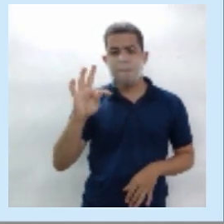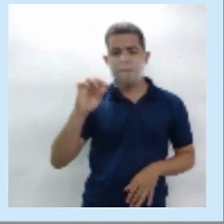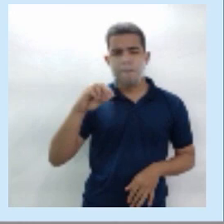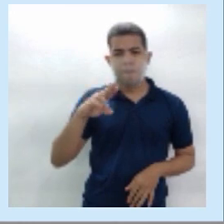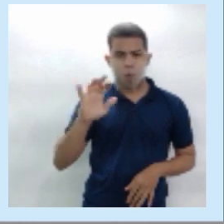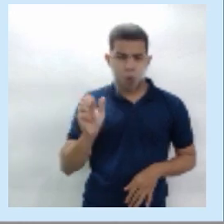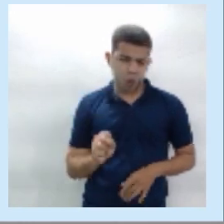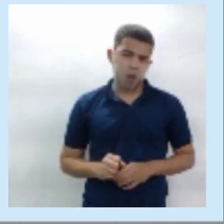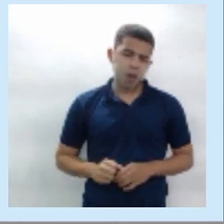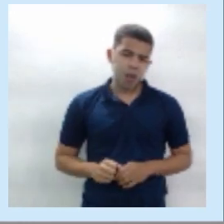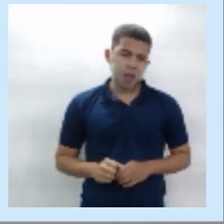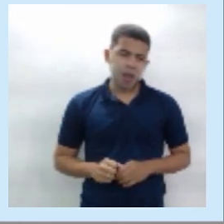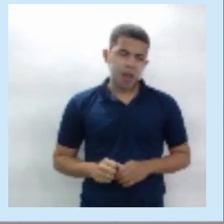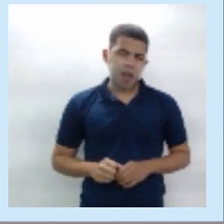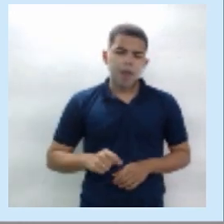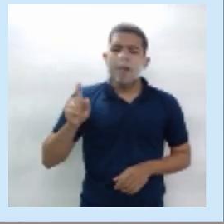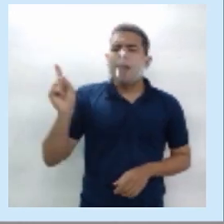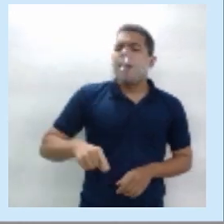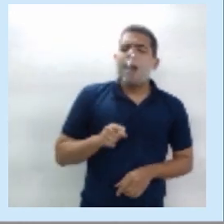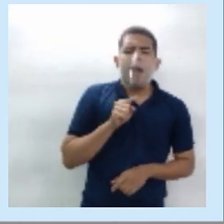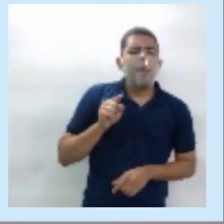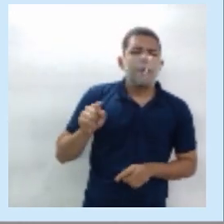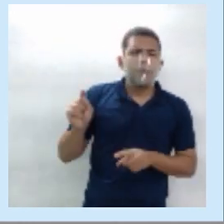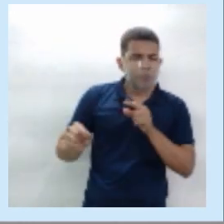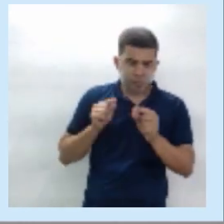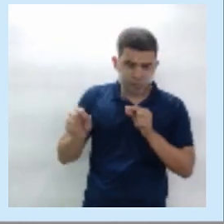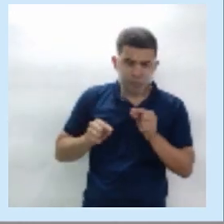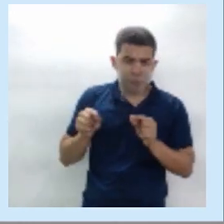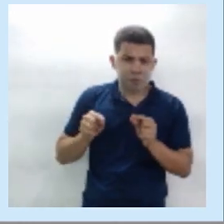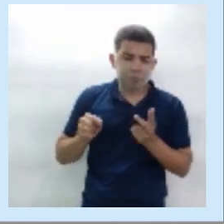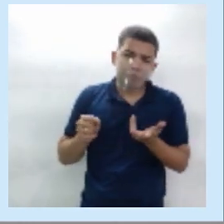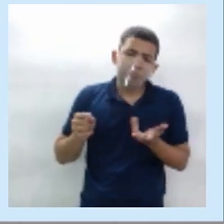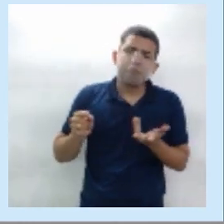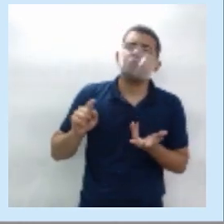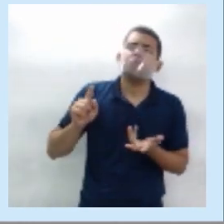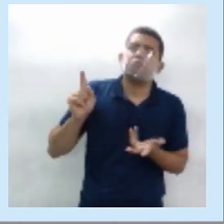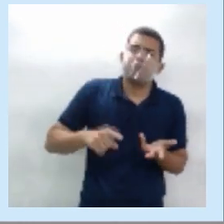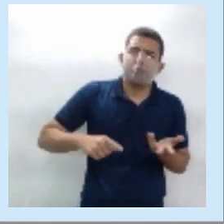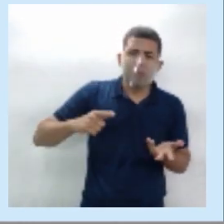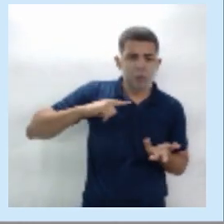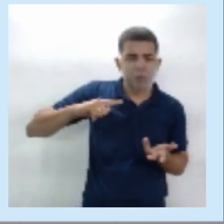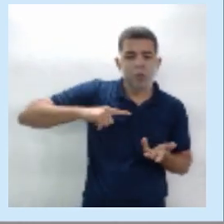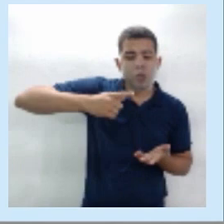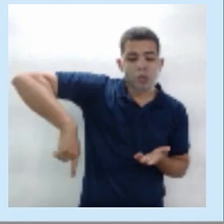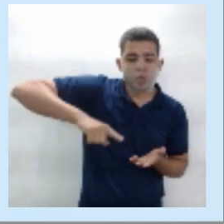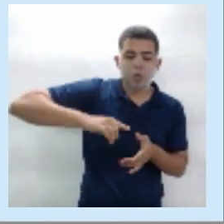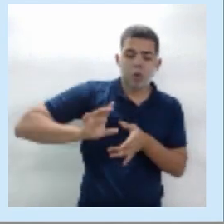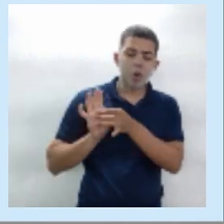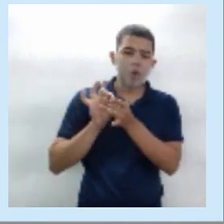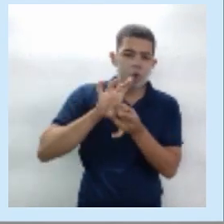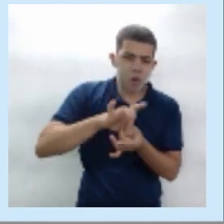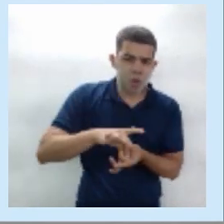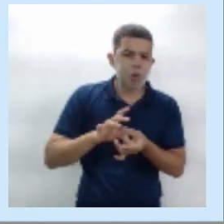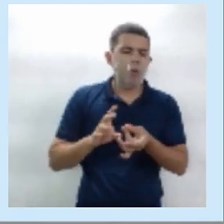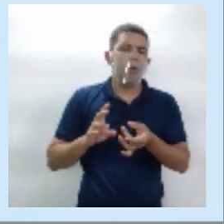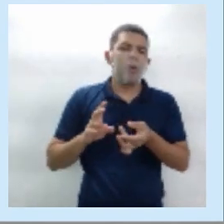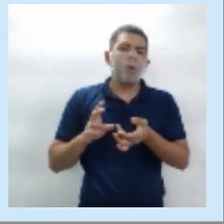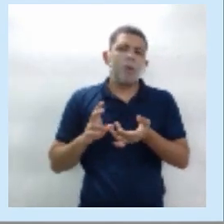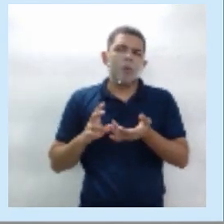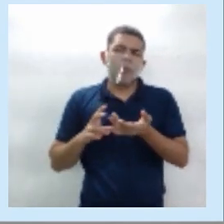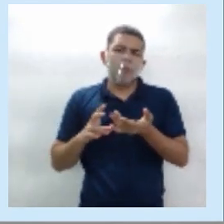tectônicas, elas vão justamente fazer com que os nossos continentes,